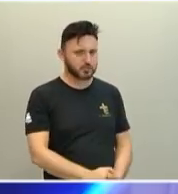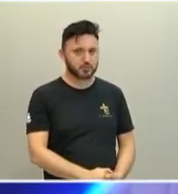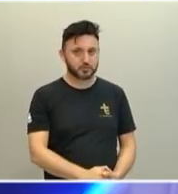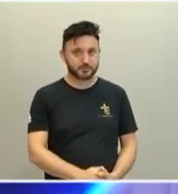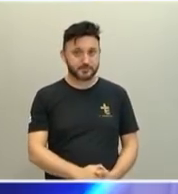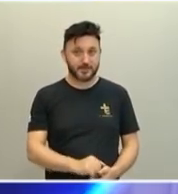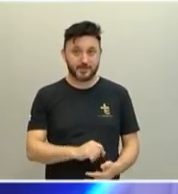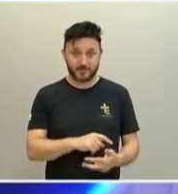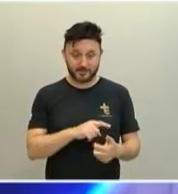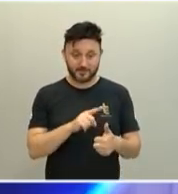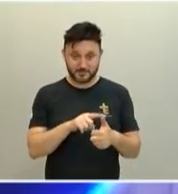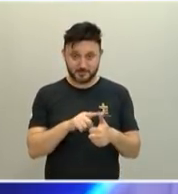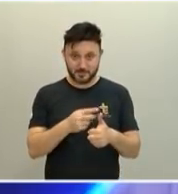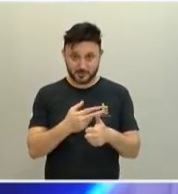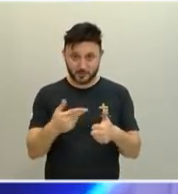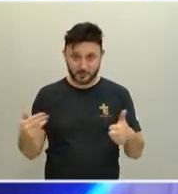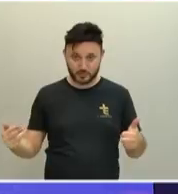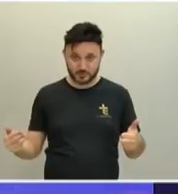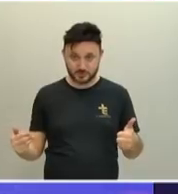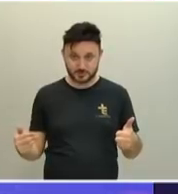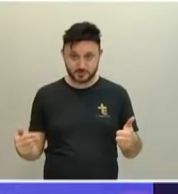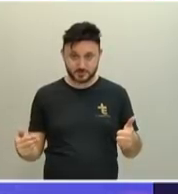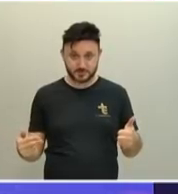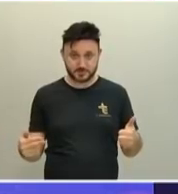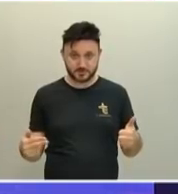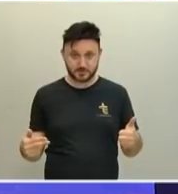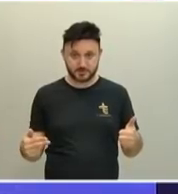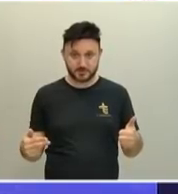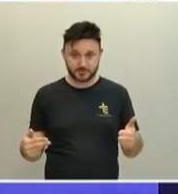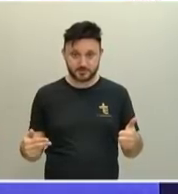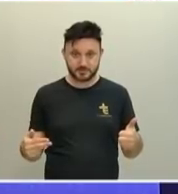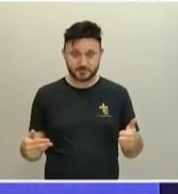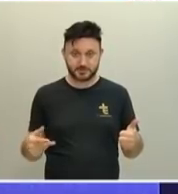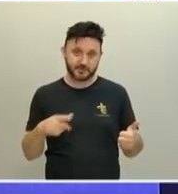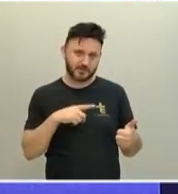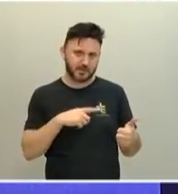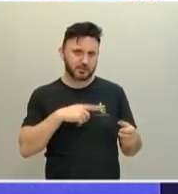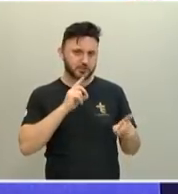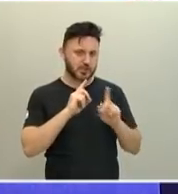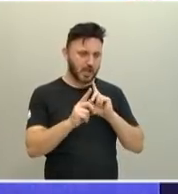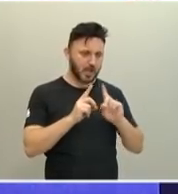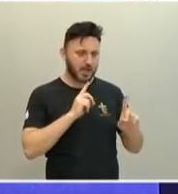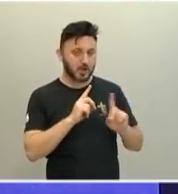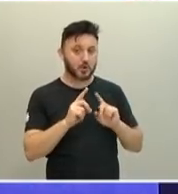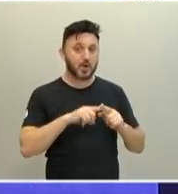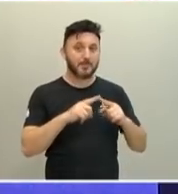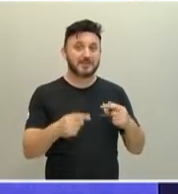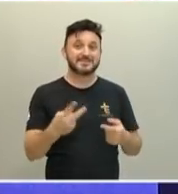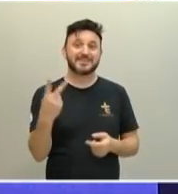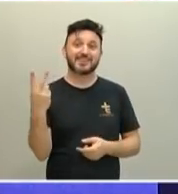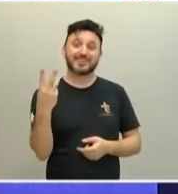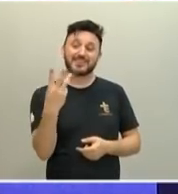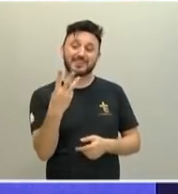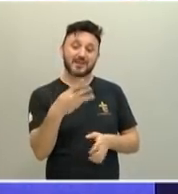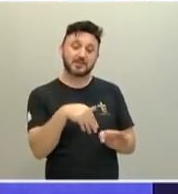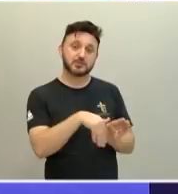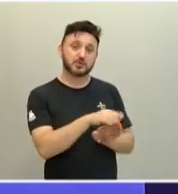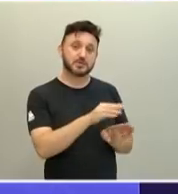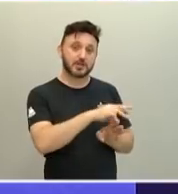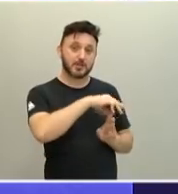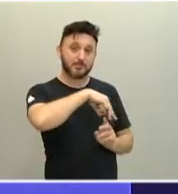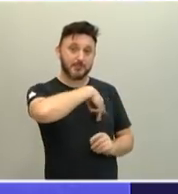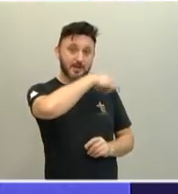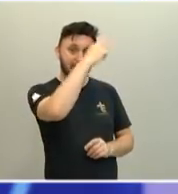até o 37. É claro que está transcorrido ali todo um diálogo, mas ele deixa essas 3 palavras gravadas. Essas